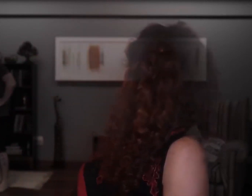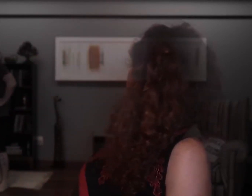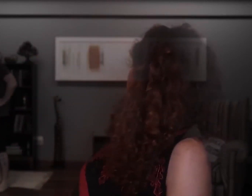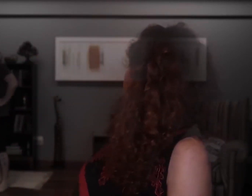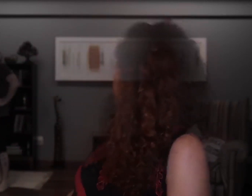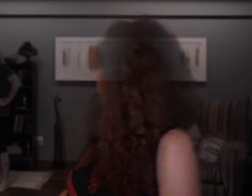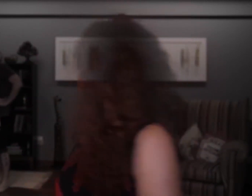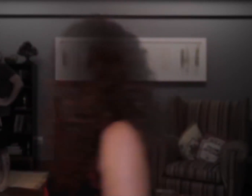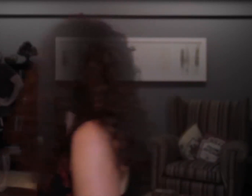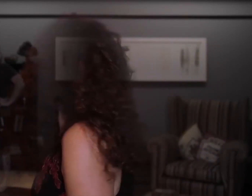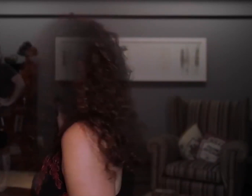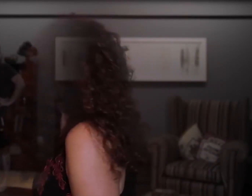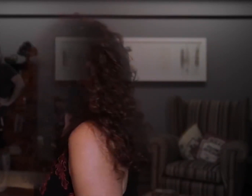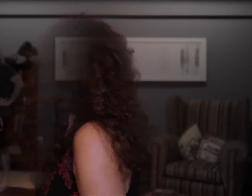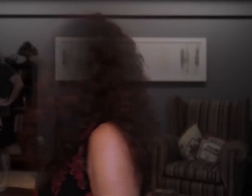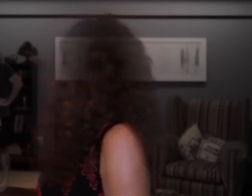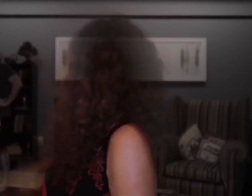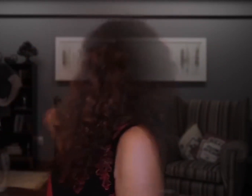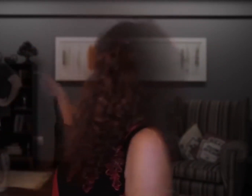entendeu?